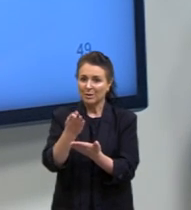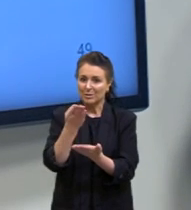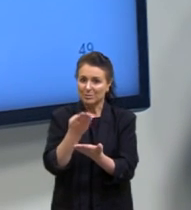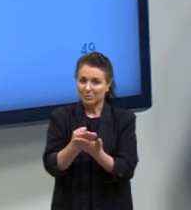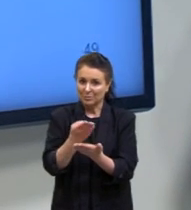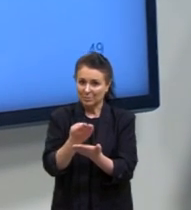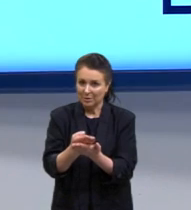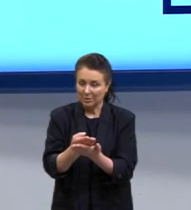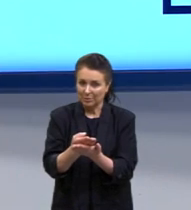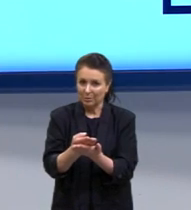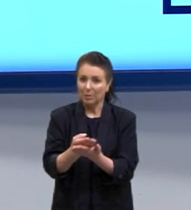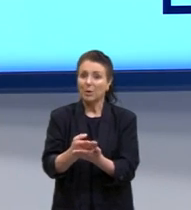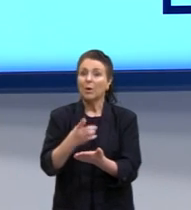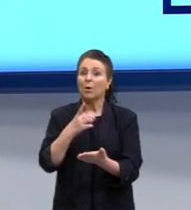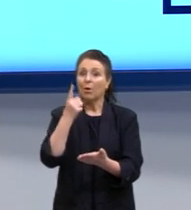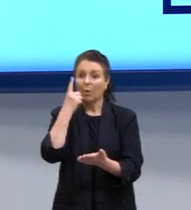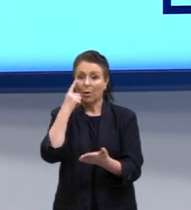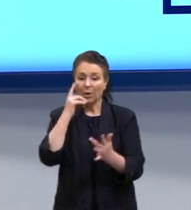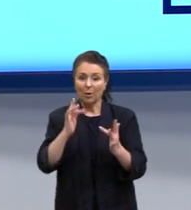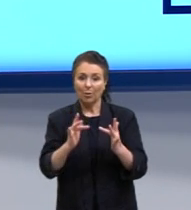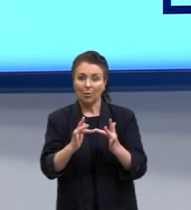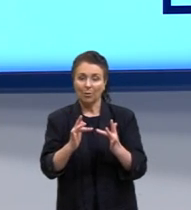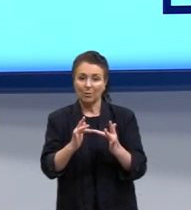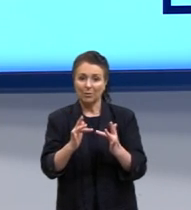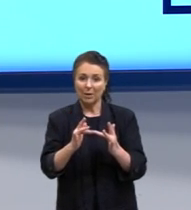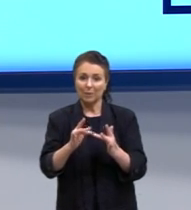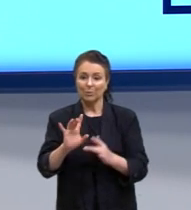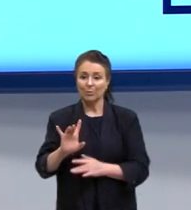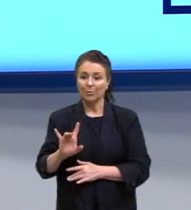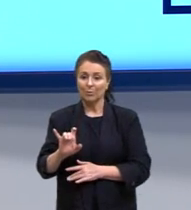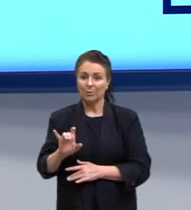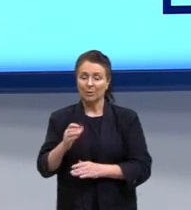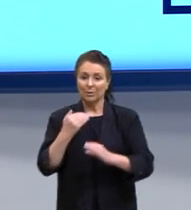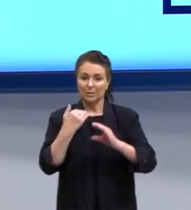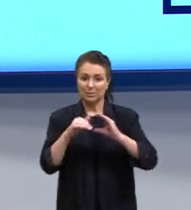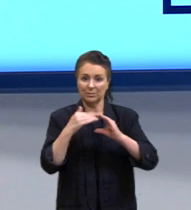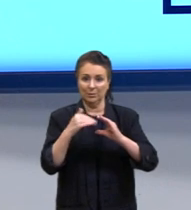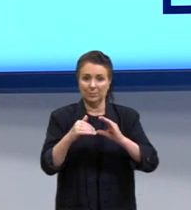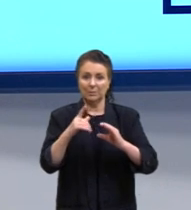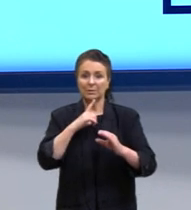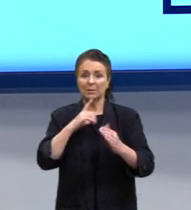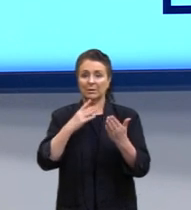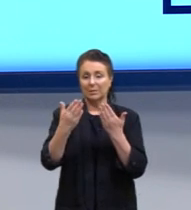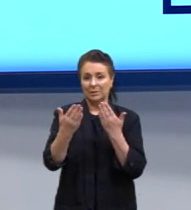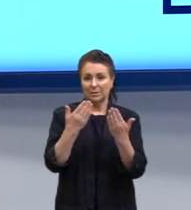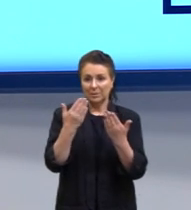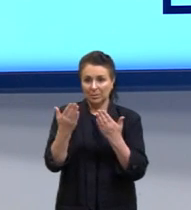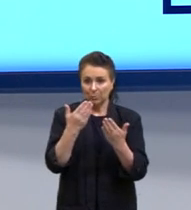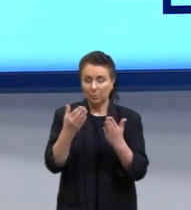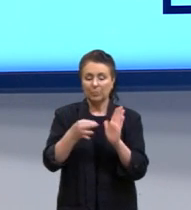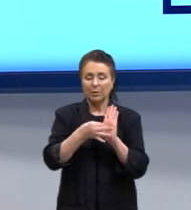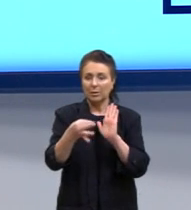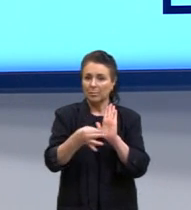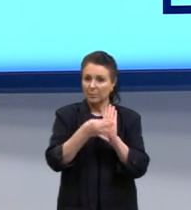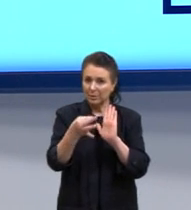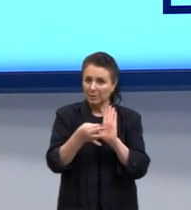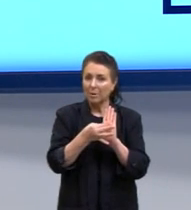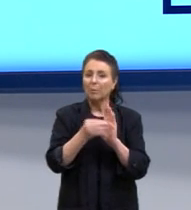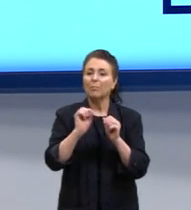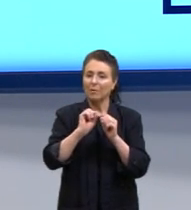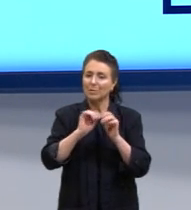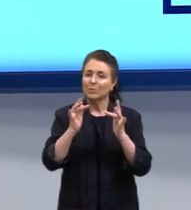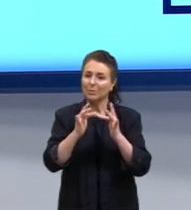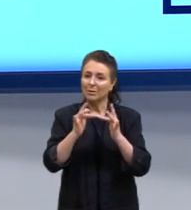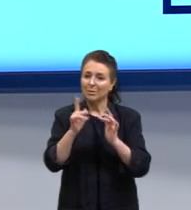deixo bem rapidinho o contato para vocês o Instagram e o e-mail Se tiverem dúvidas sugestões entre